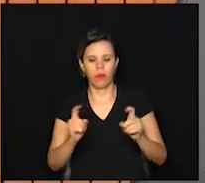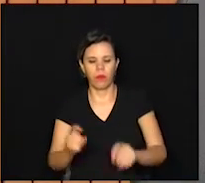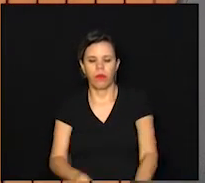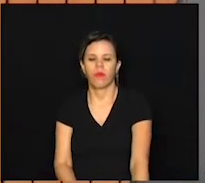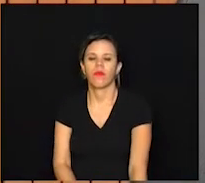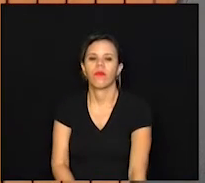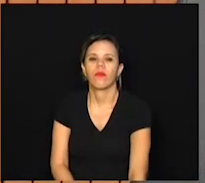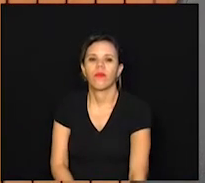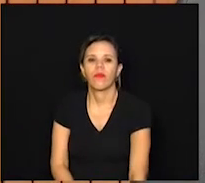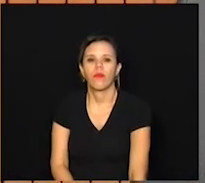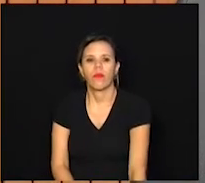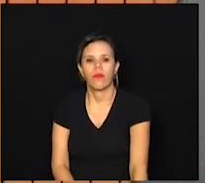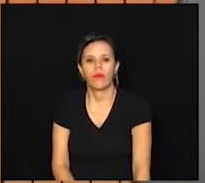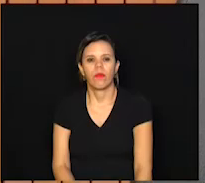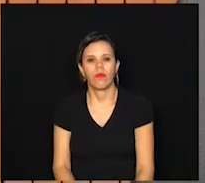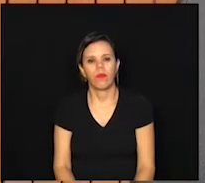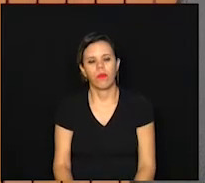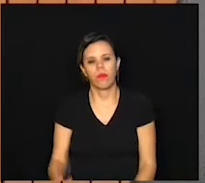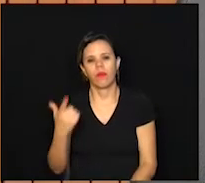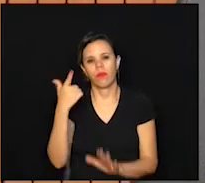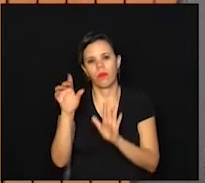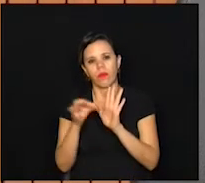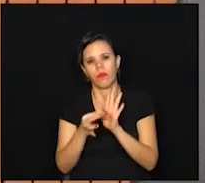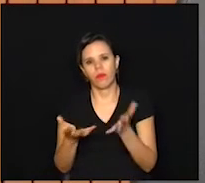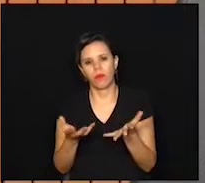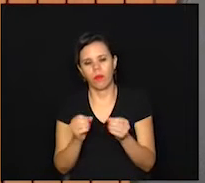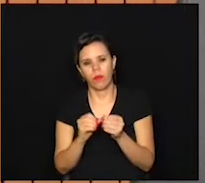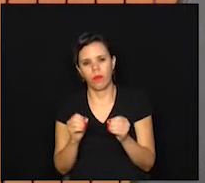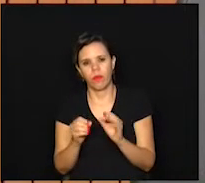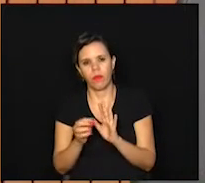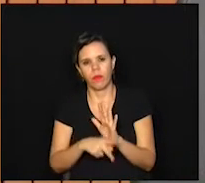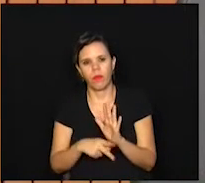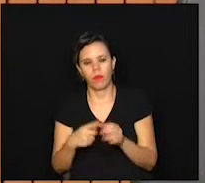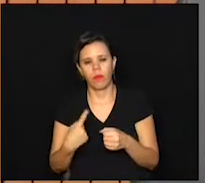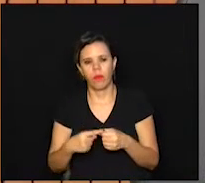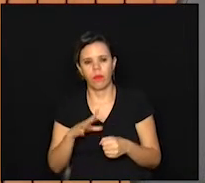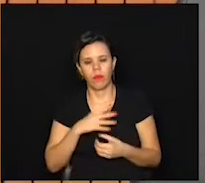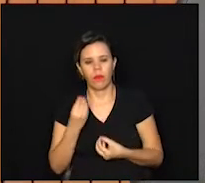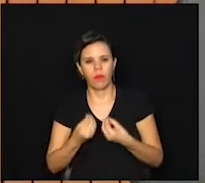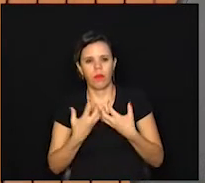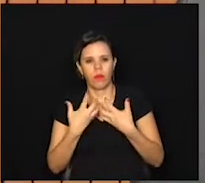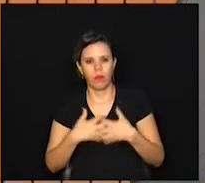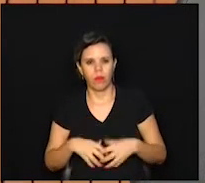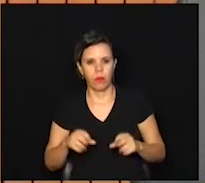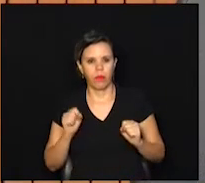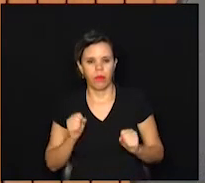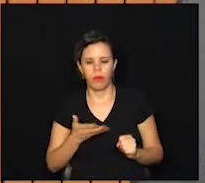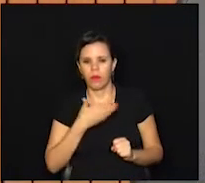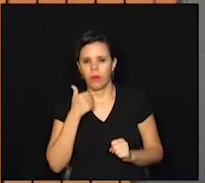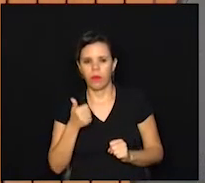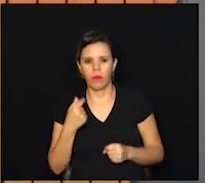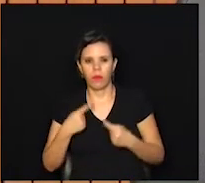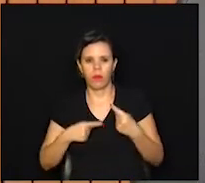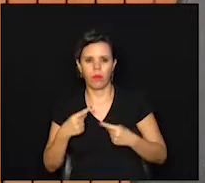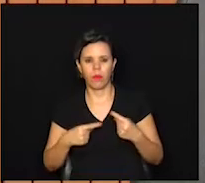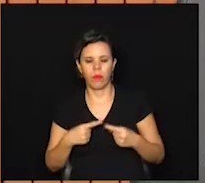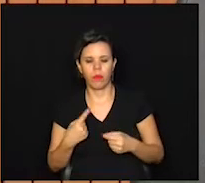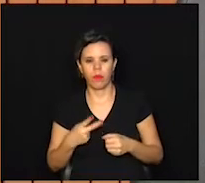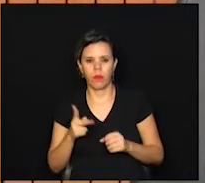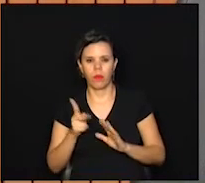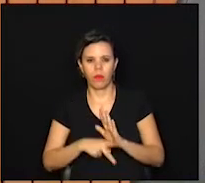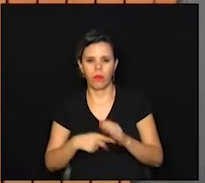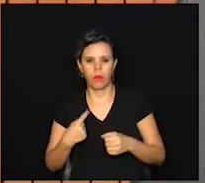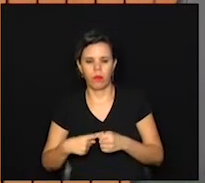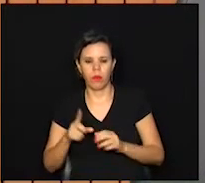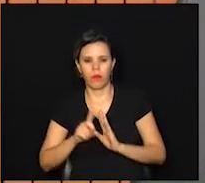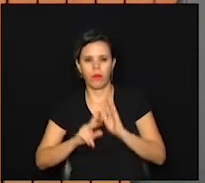reunião, e outras sugestões que ele quiser fazer para a gente aqui no município de como que a gente pode ampliar esse debate do Plano Municipal de